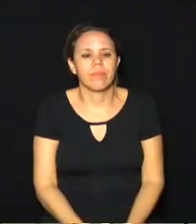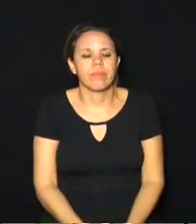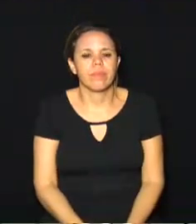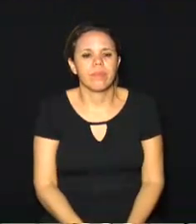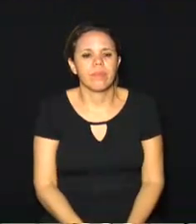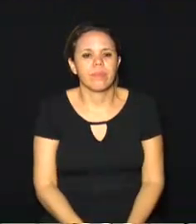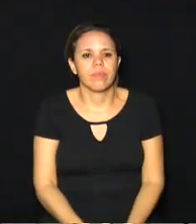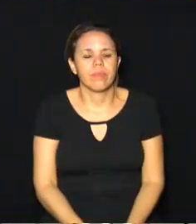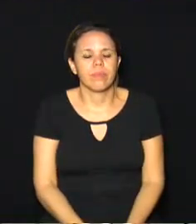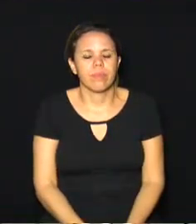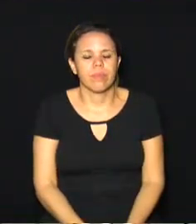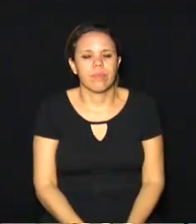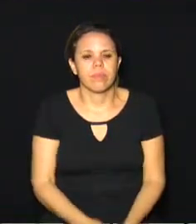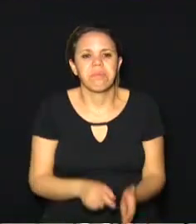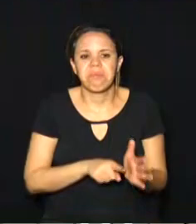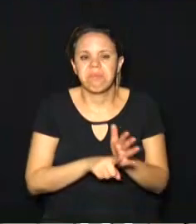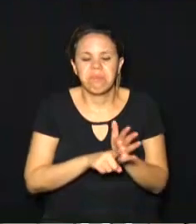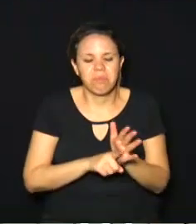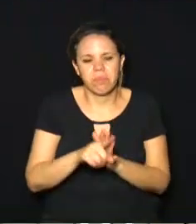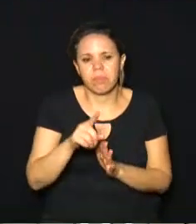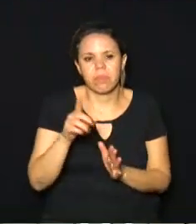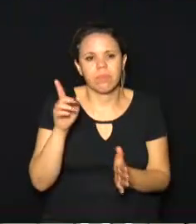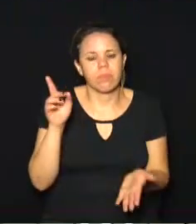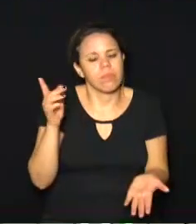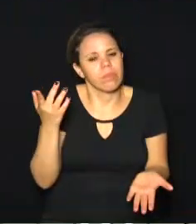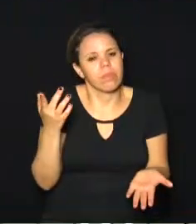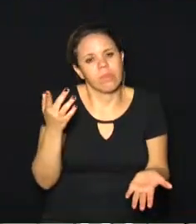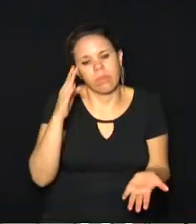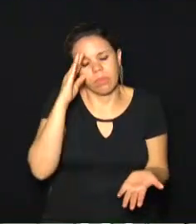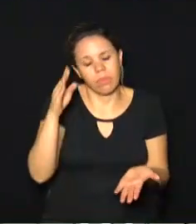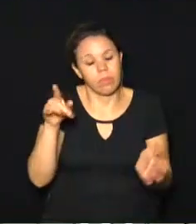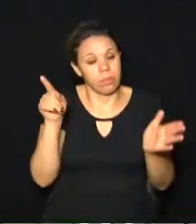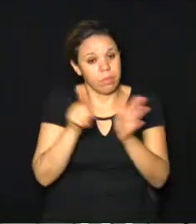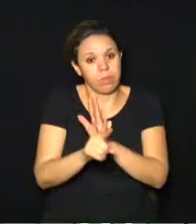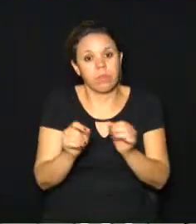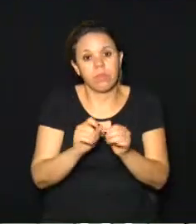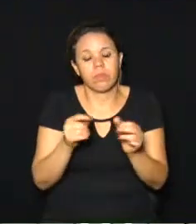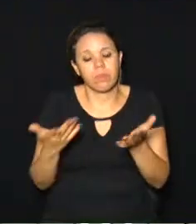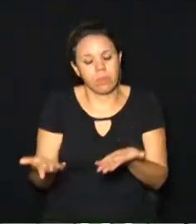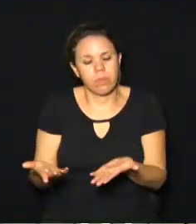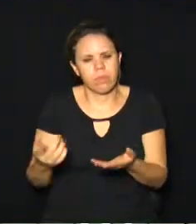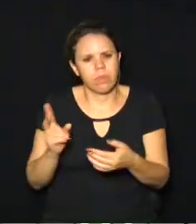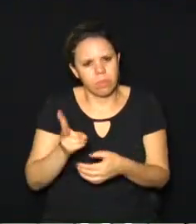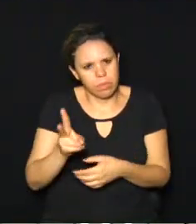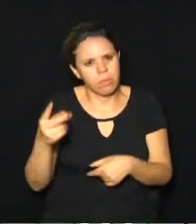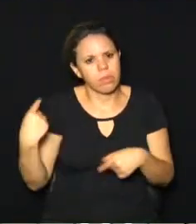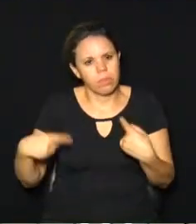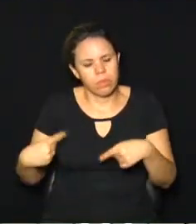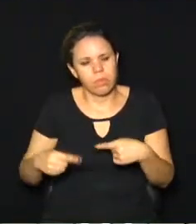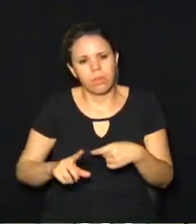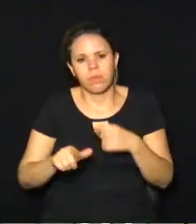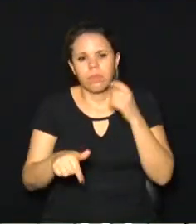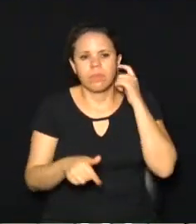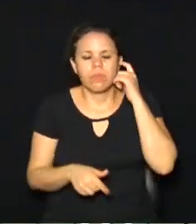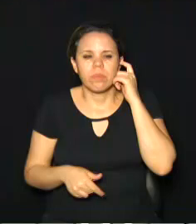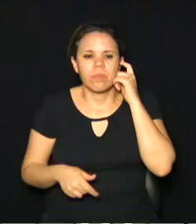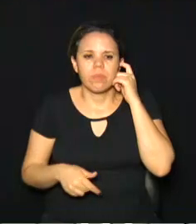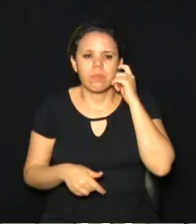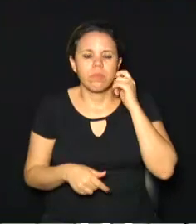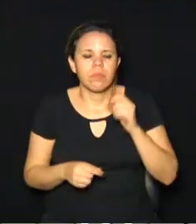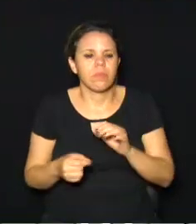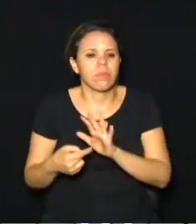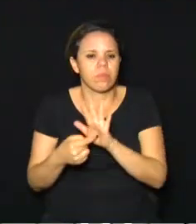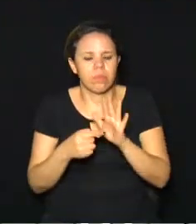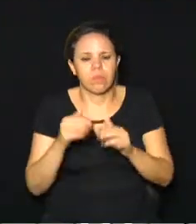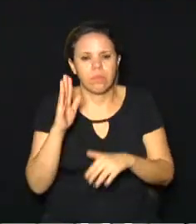Então, eu levantei aqui as principais, mas é evidente que a gente vai continuar aqui o debate, eu posso depois ir